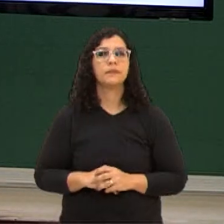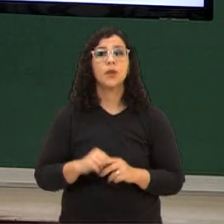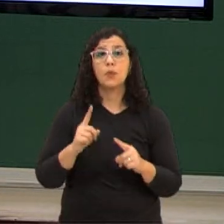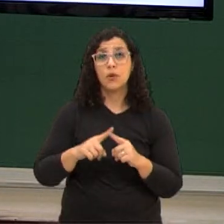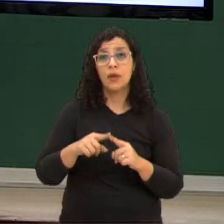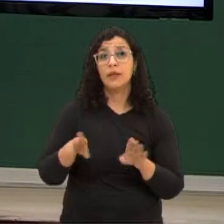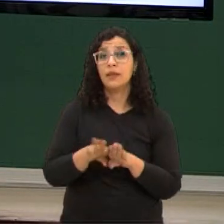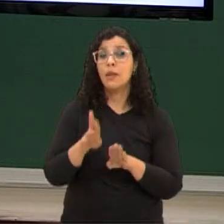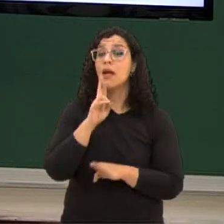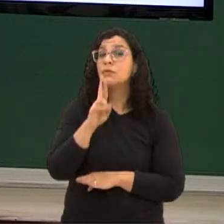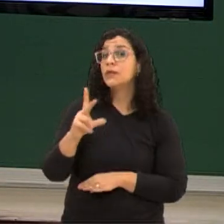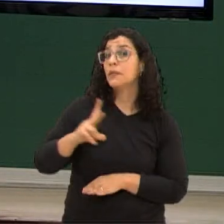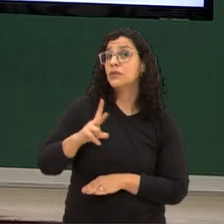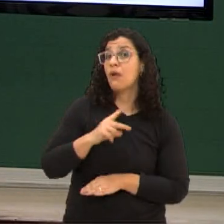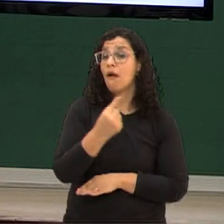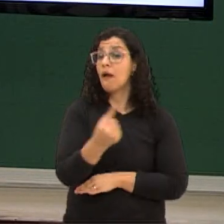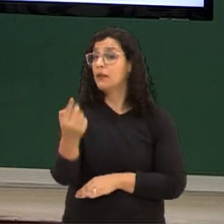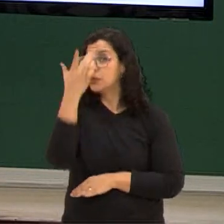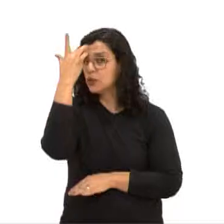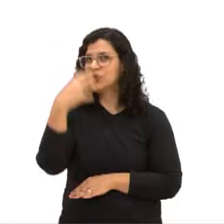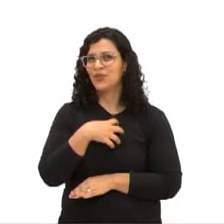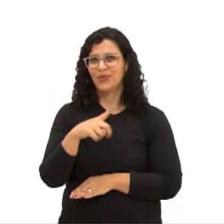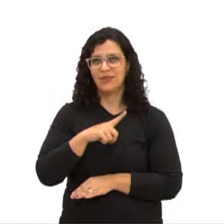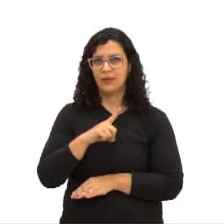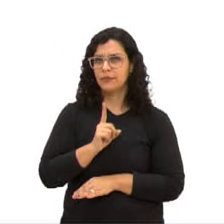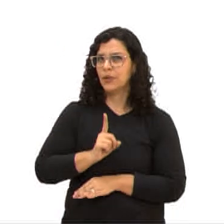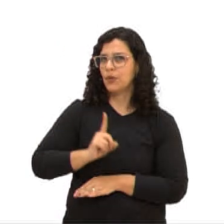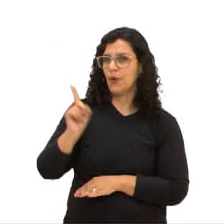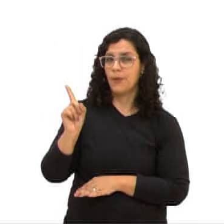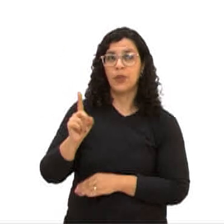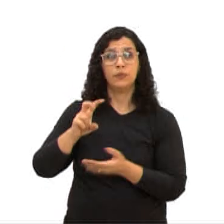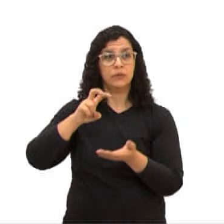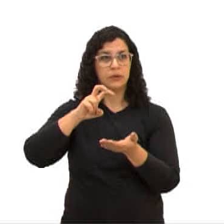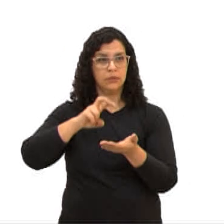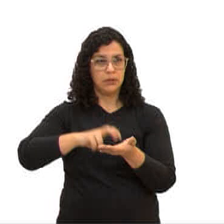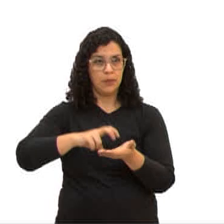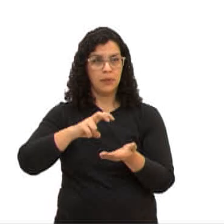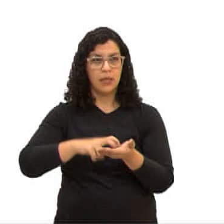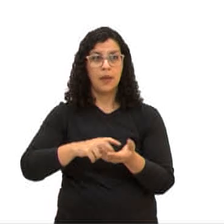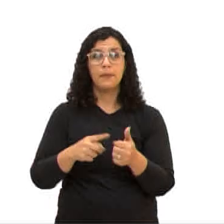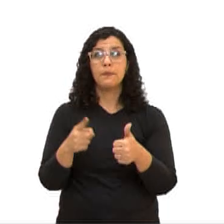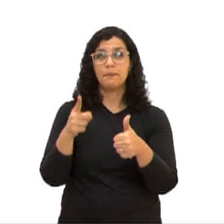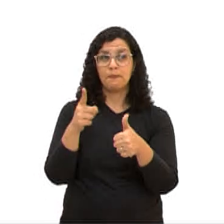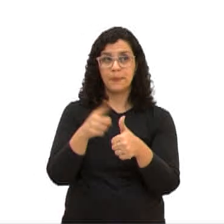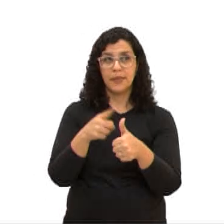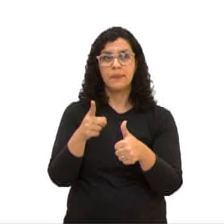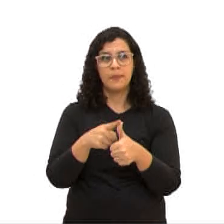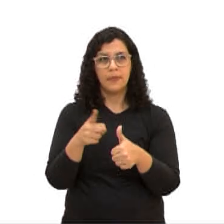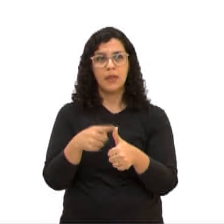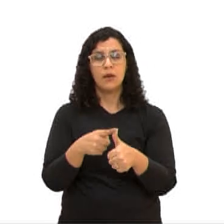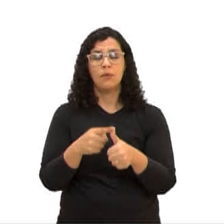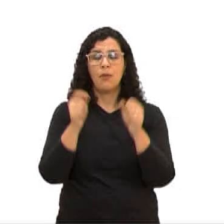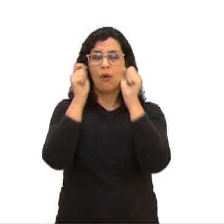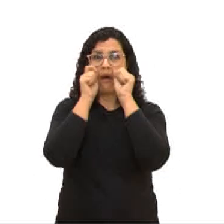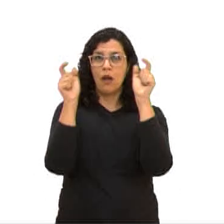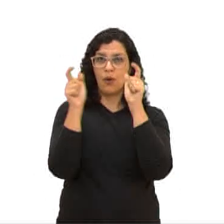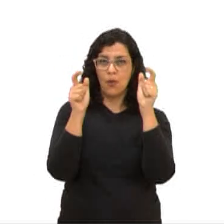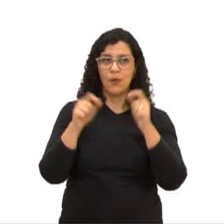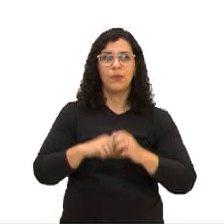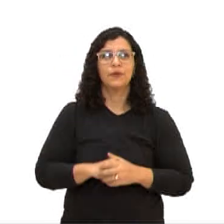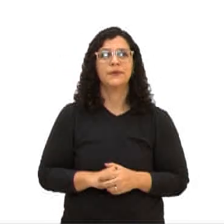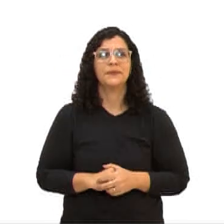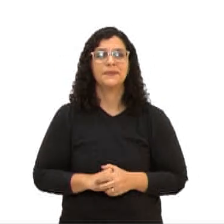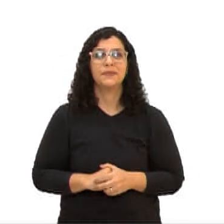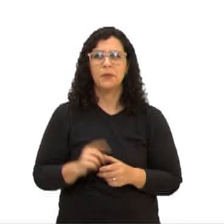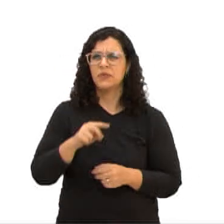Porque, novamente, é uma resposta pessoal. Então, por la mañana, primero me despierto, cepillo